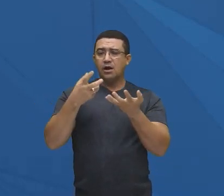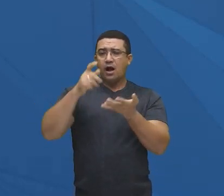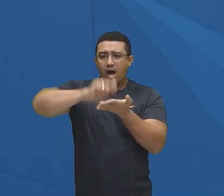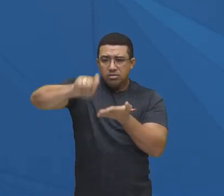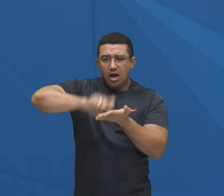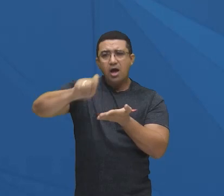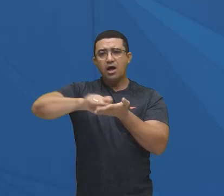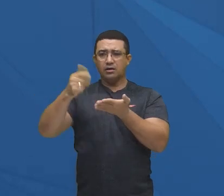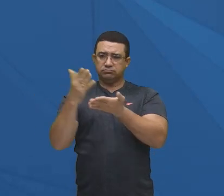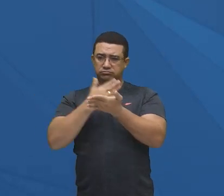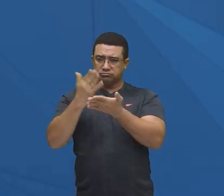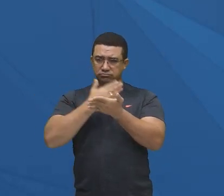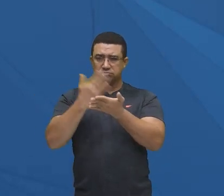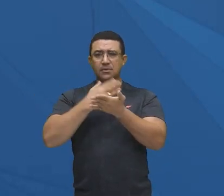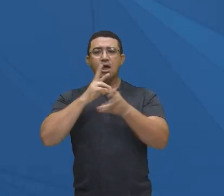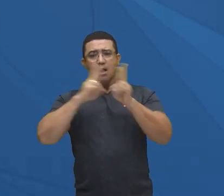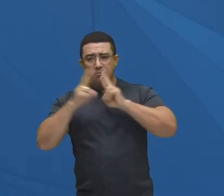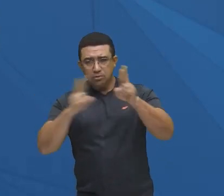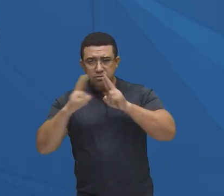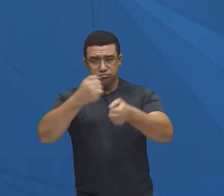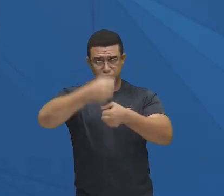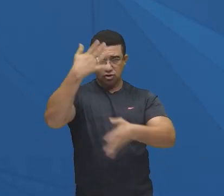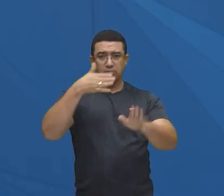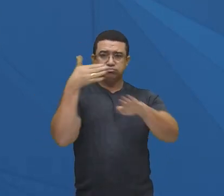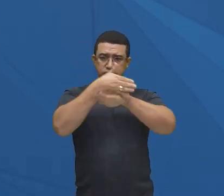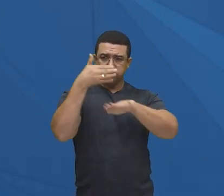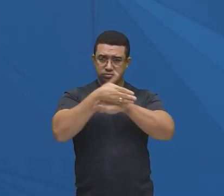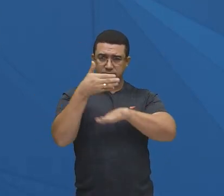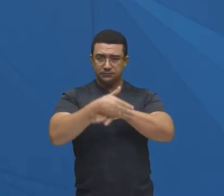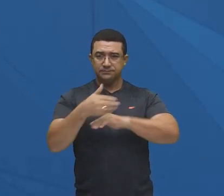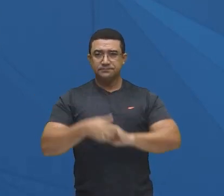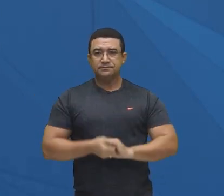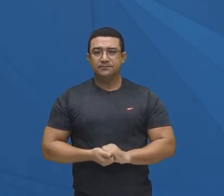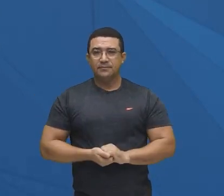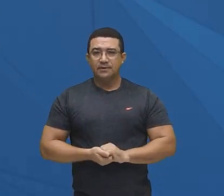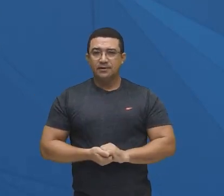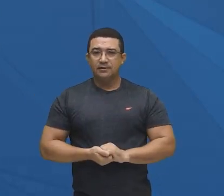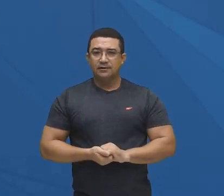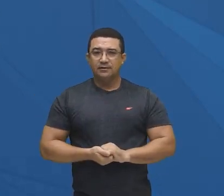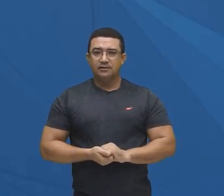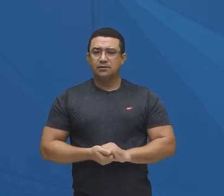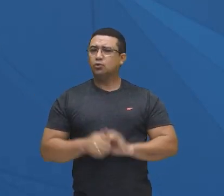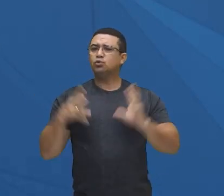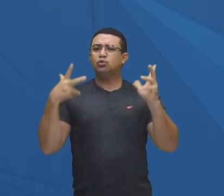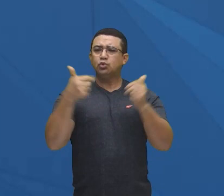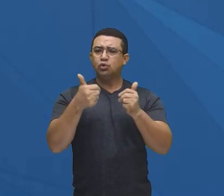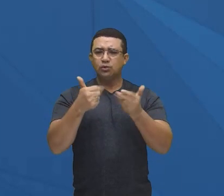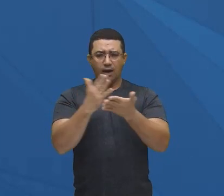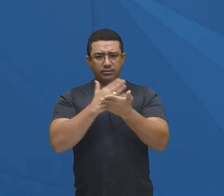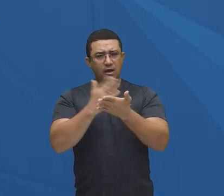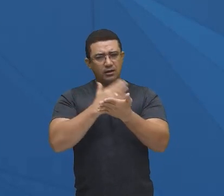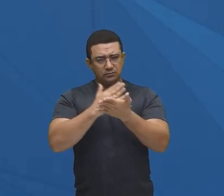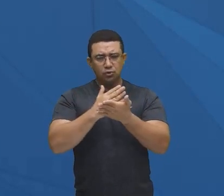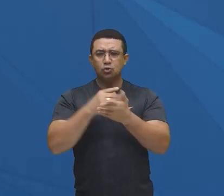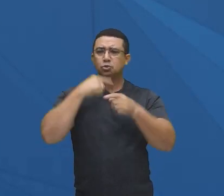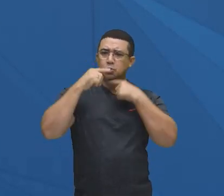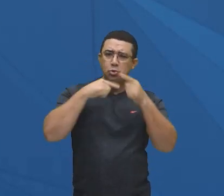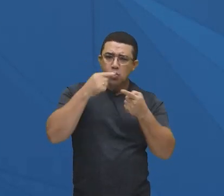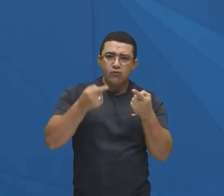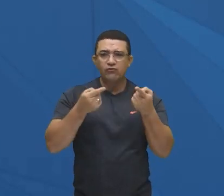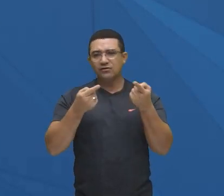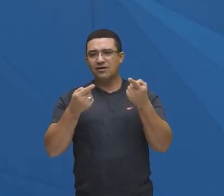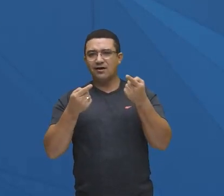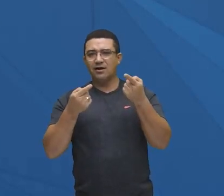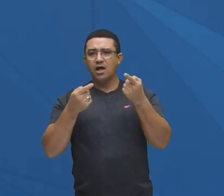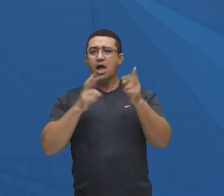bom? Participando no chat. E olha só como eu falei, também anote, tudo no seu caderno, tanto as dúvidas,